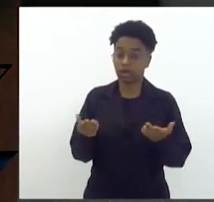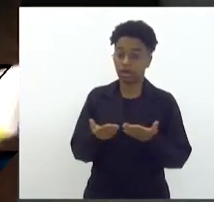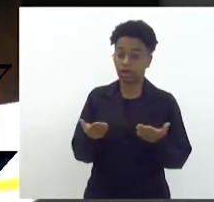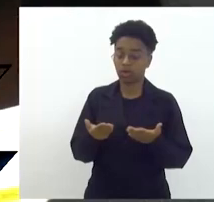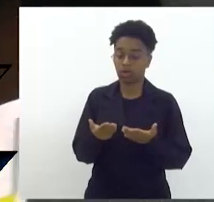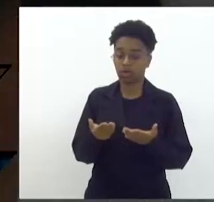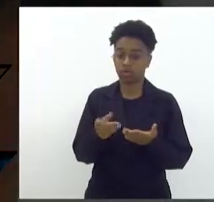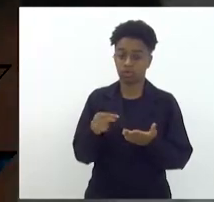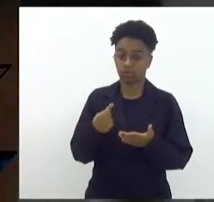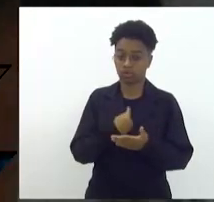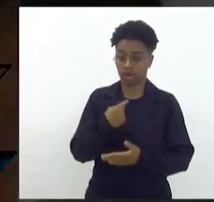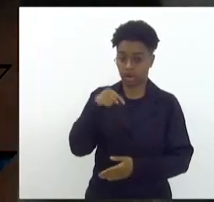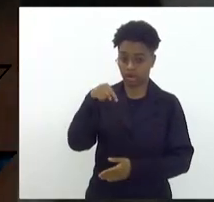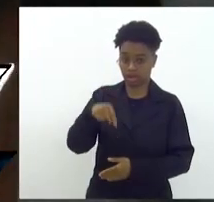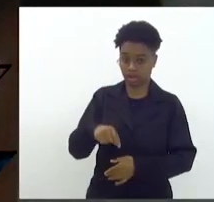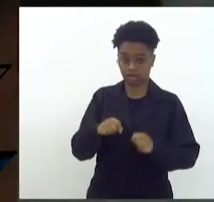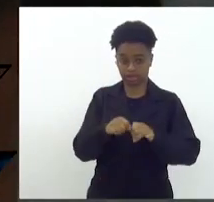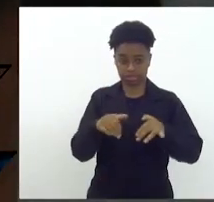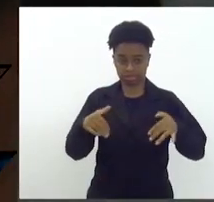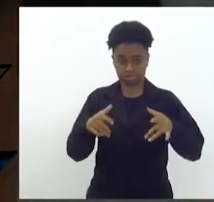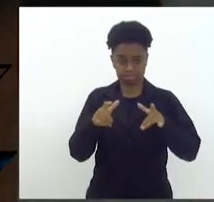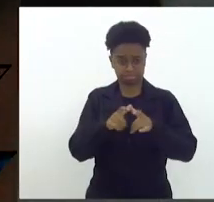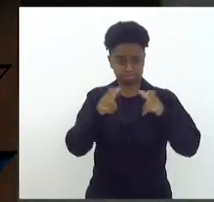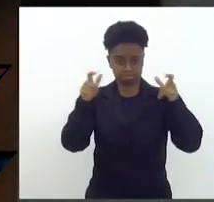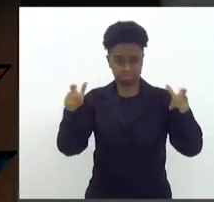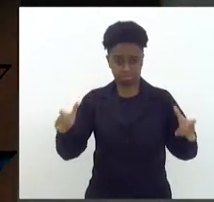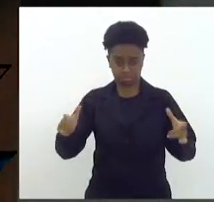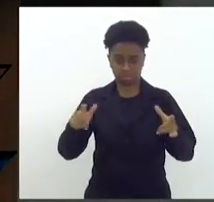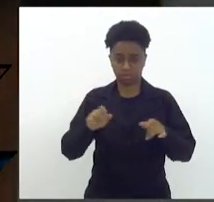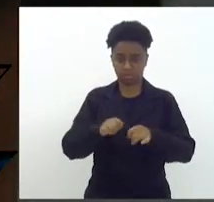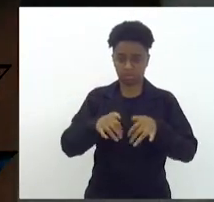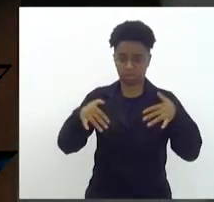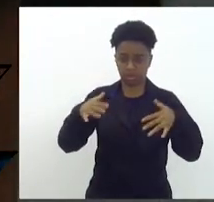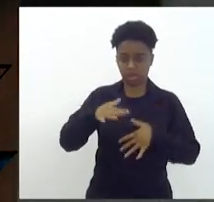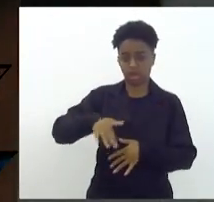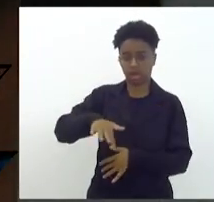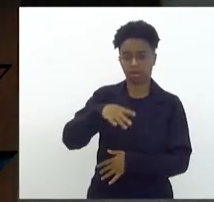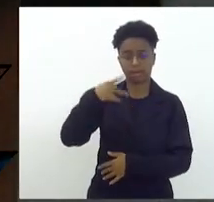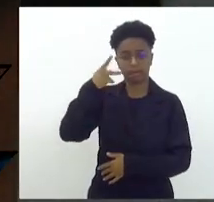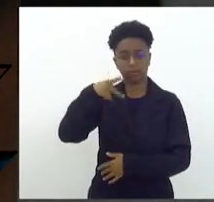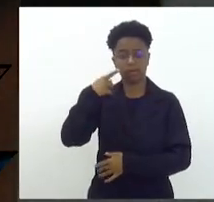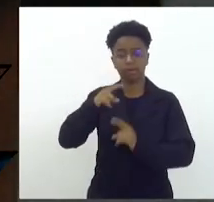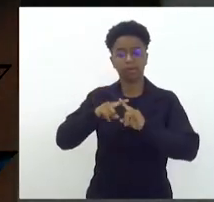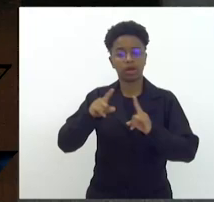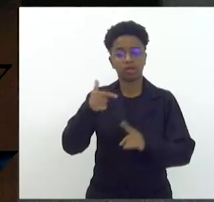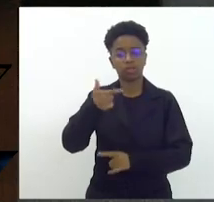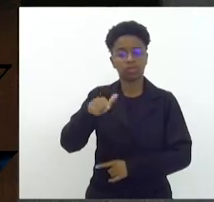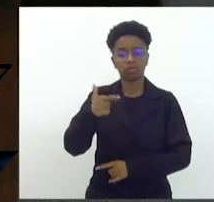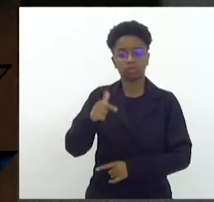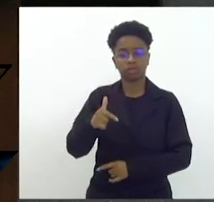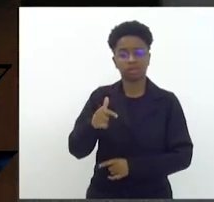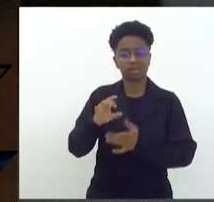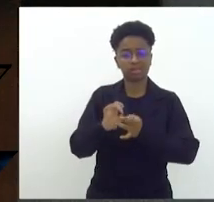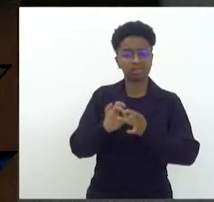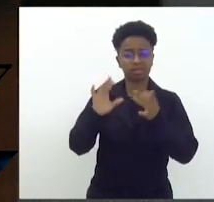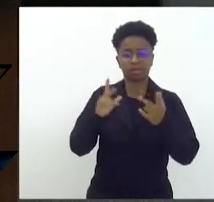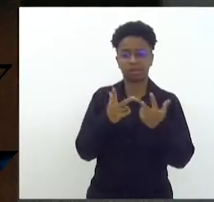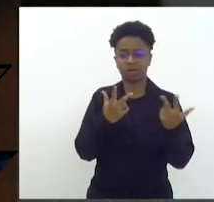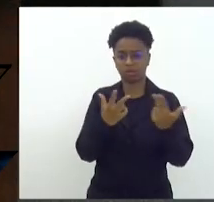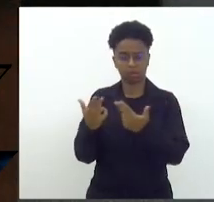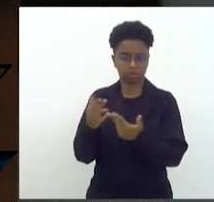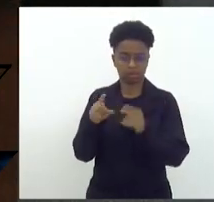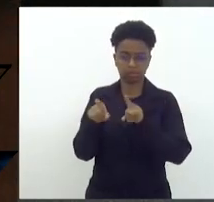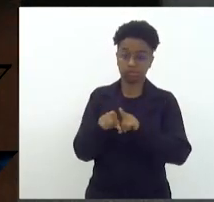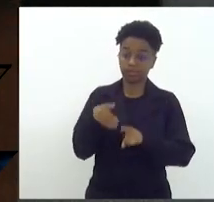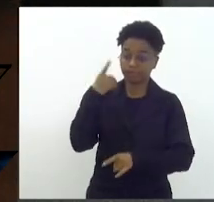parlamentos estaduais do nosso país e a gente não tem assim essa mesma Liberdade os deputados aqui